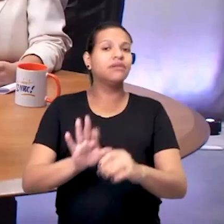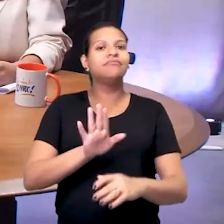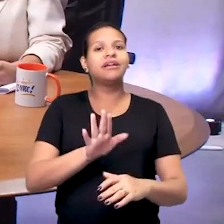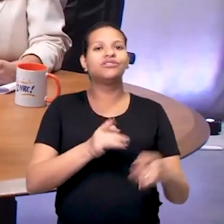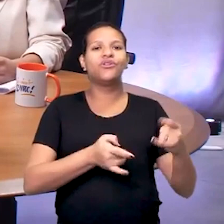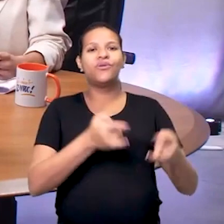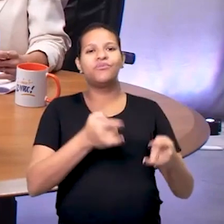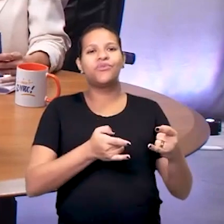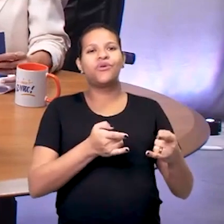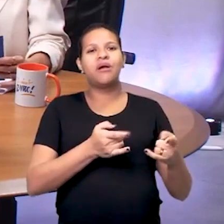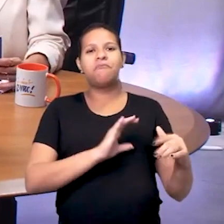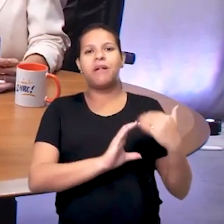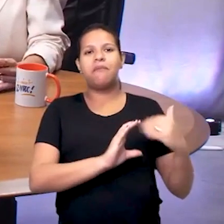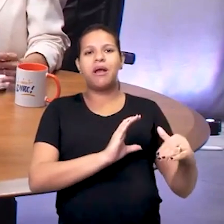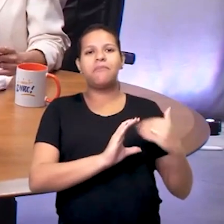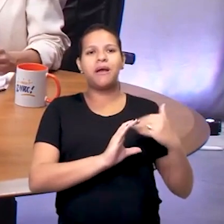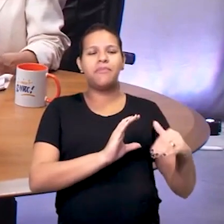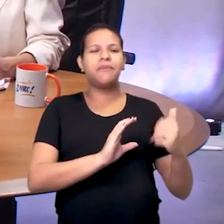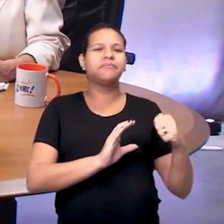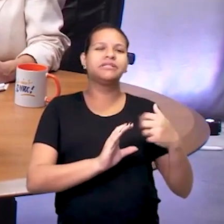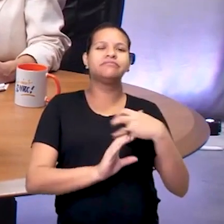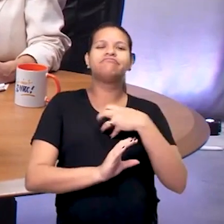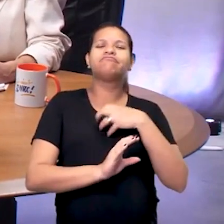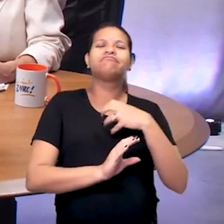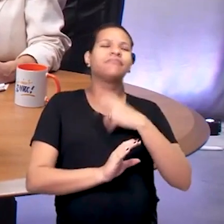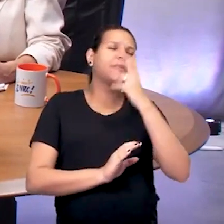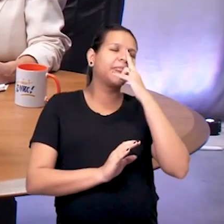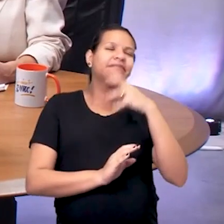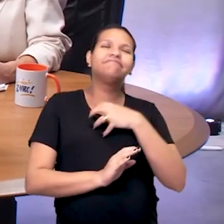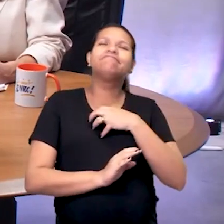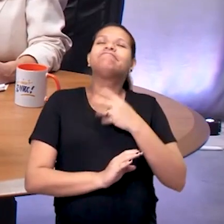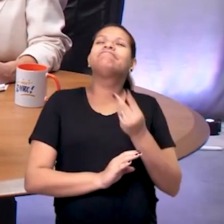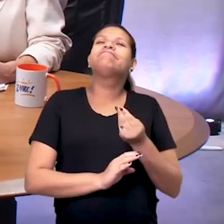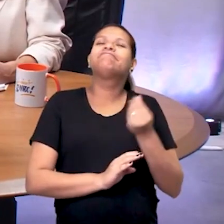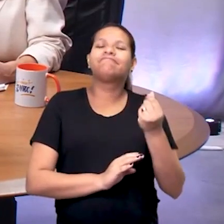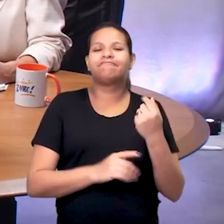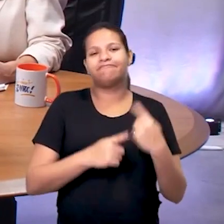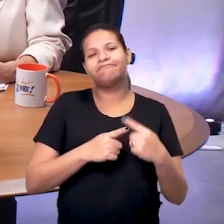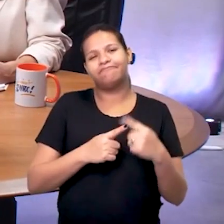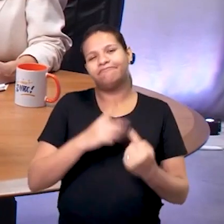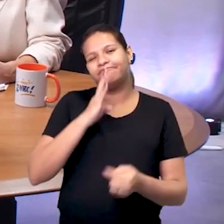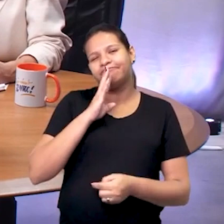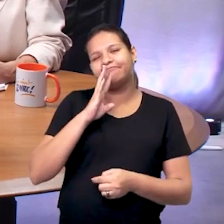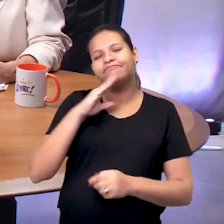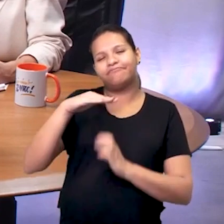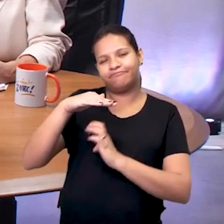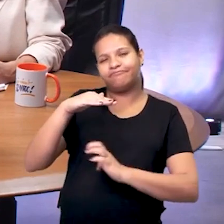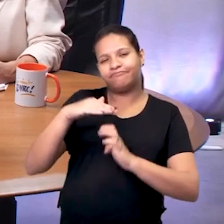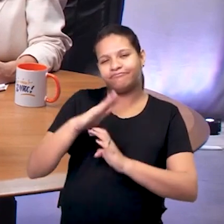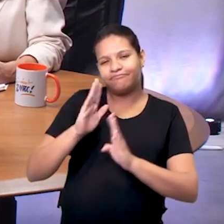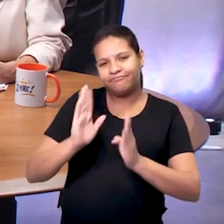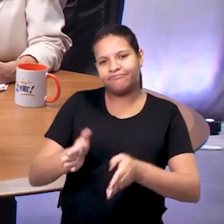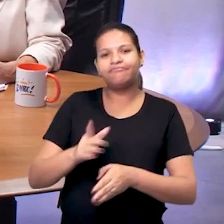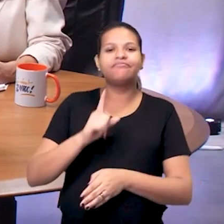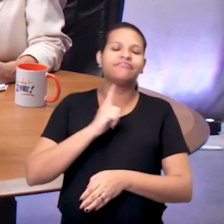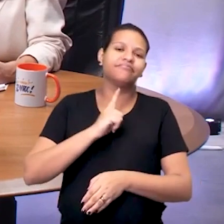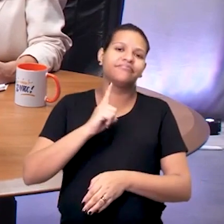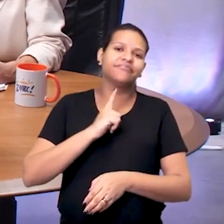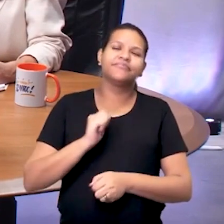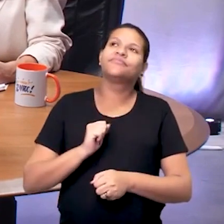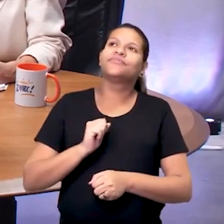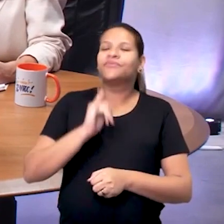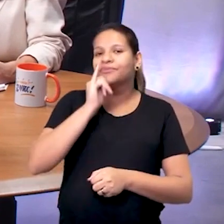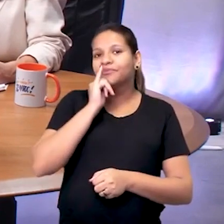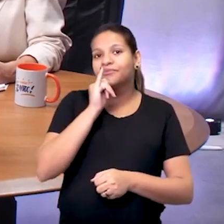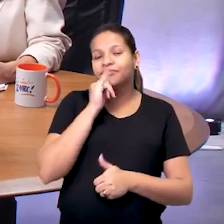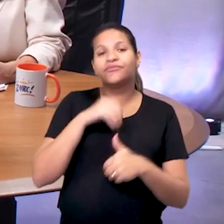robô ela precisa ser mais familiar né então é vou dar um exemplo daquela empresa que a gente conhece que eh